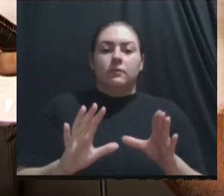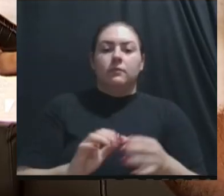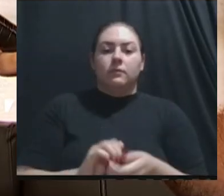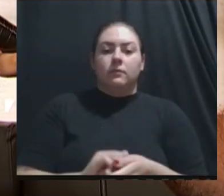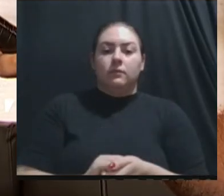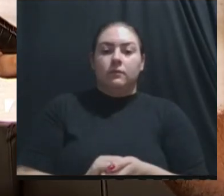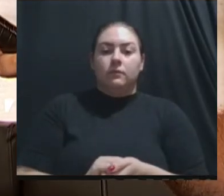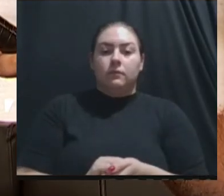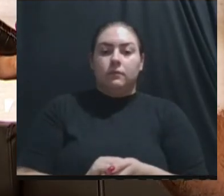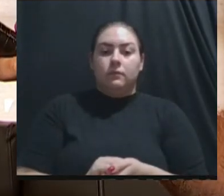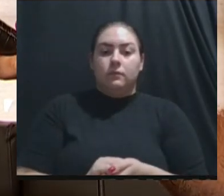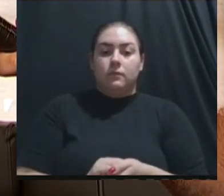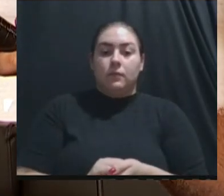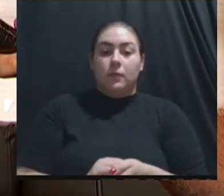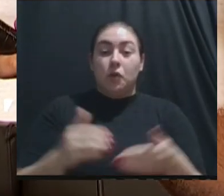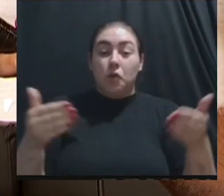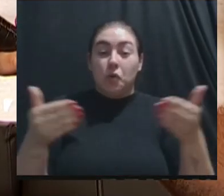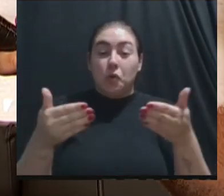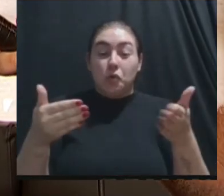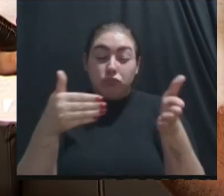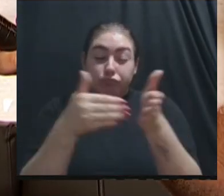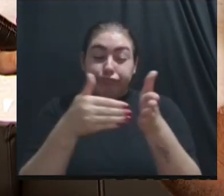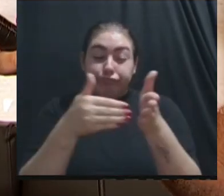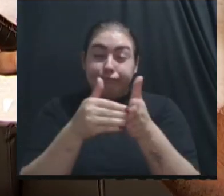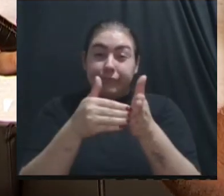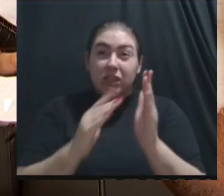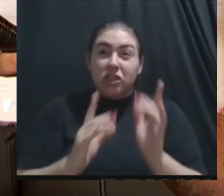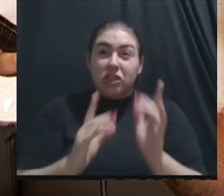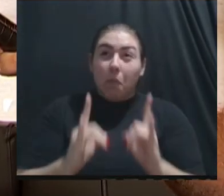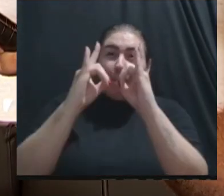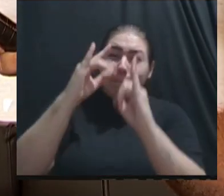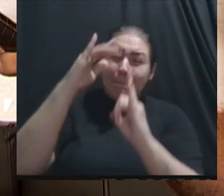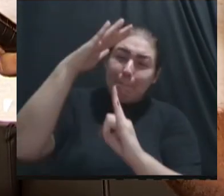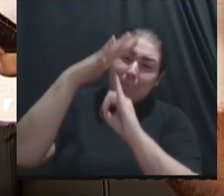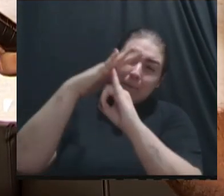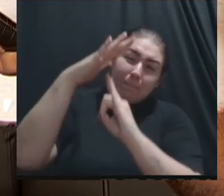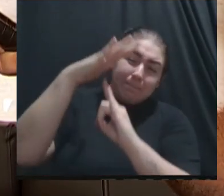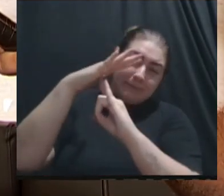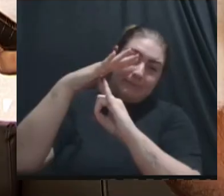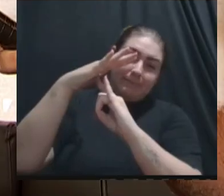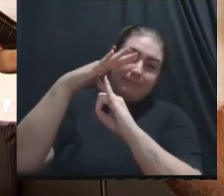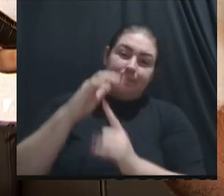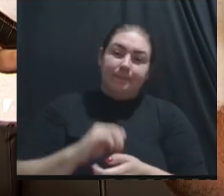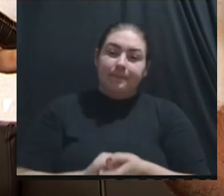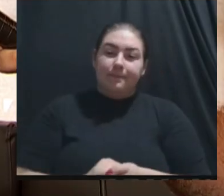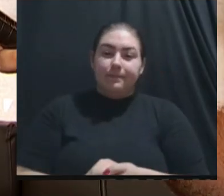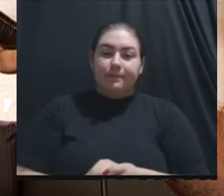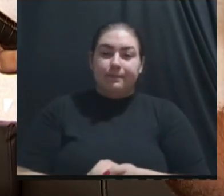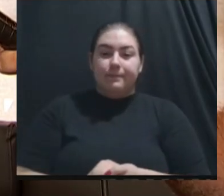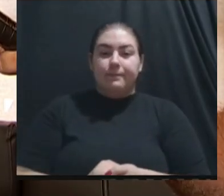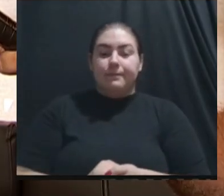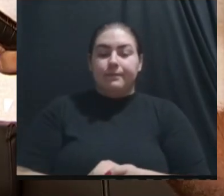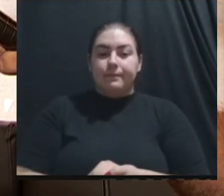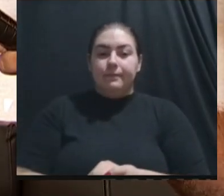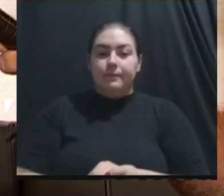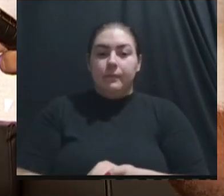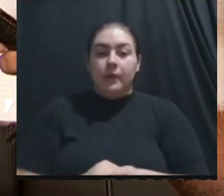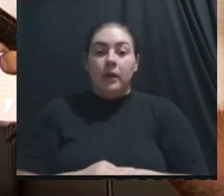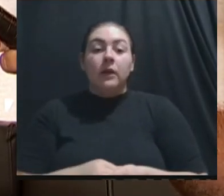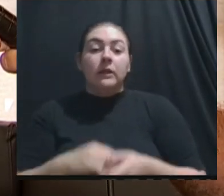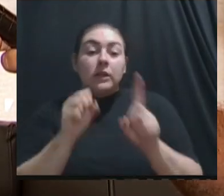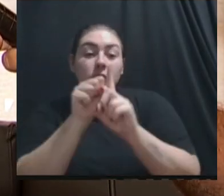de altura, o que inviabilizava a vinda de habitação, principalmente de interesse social. Então hoje foi uma reunião